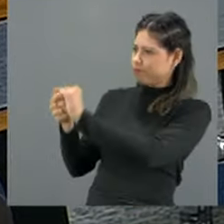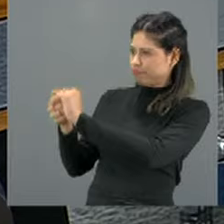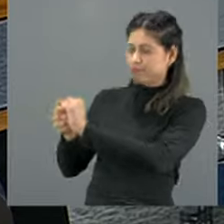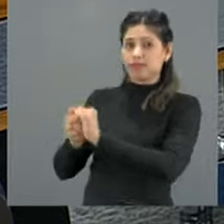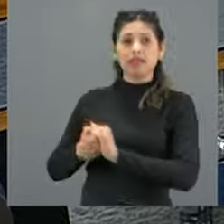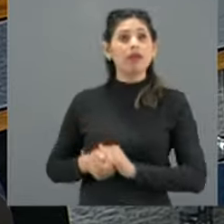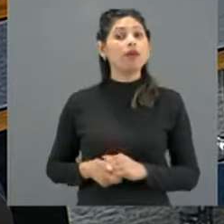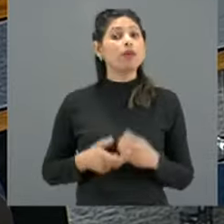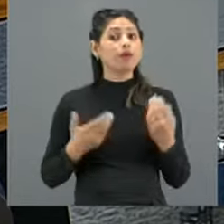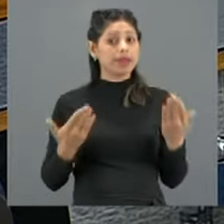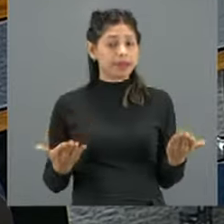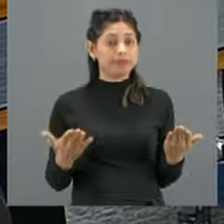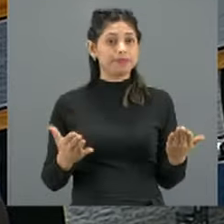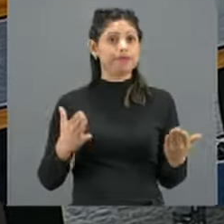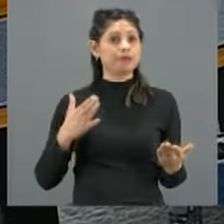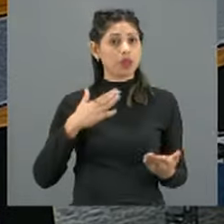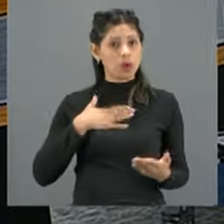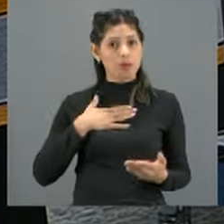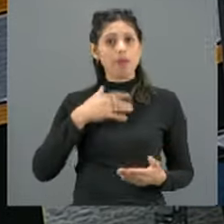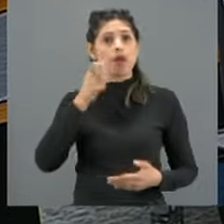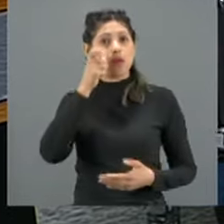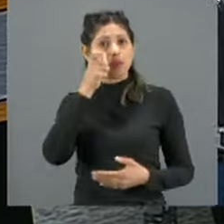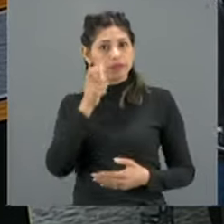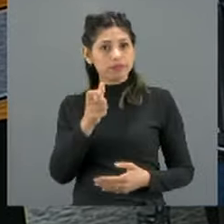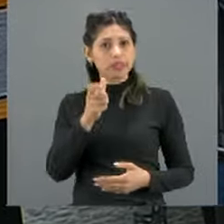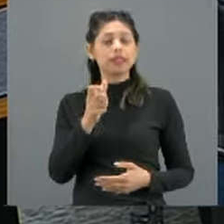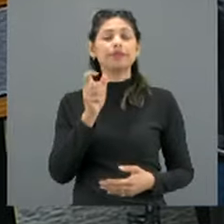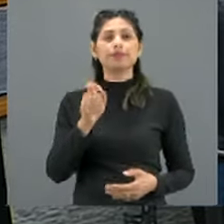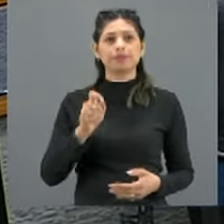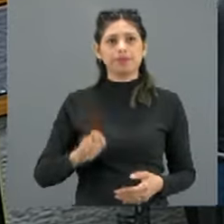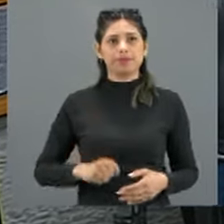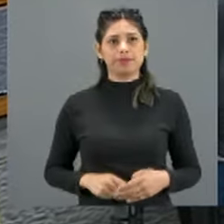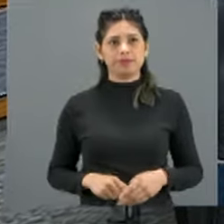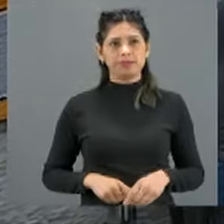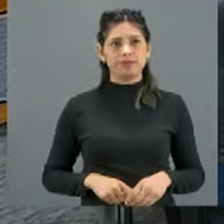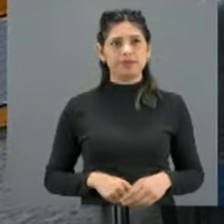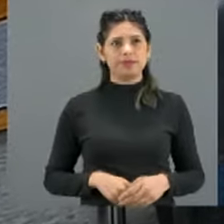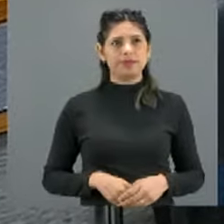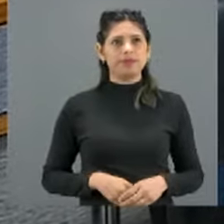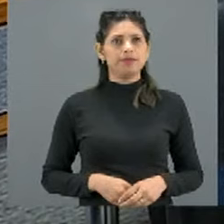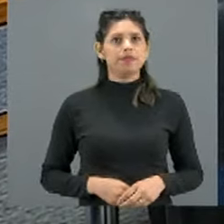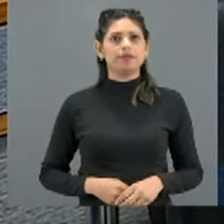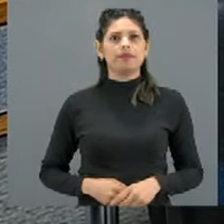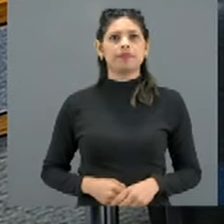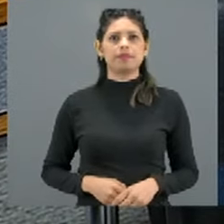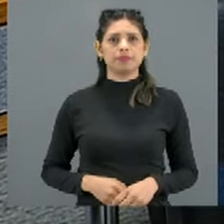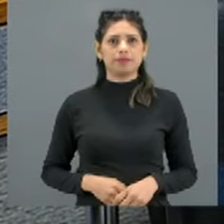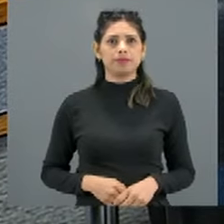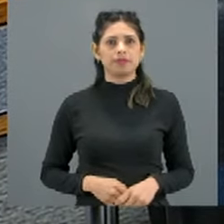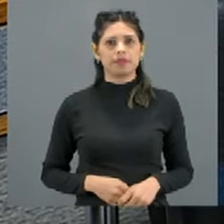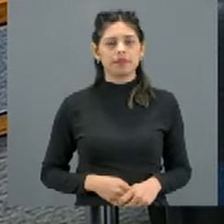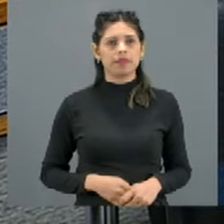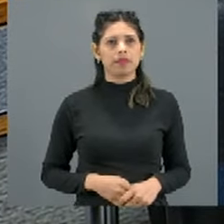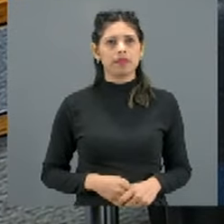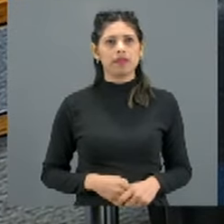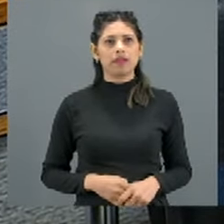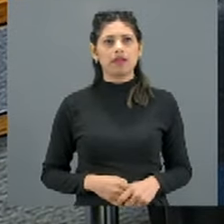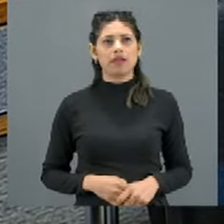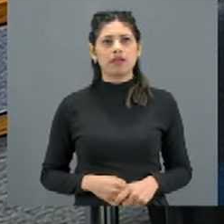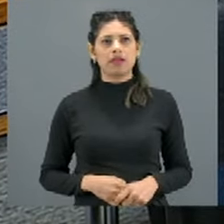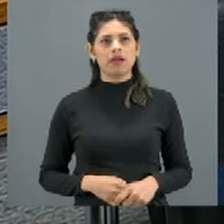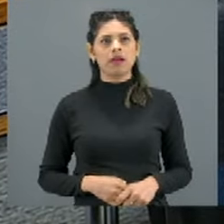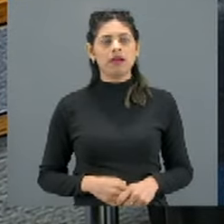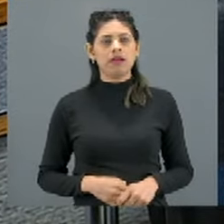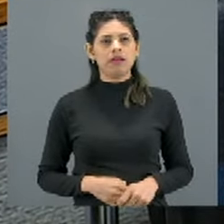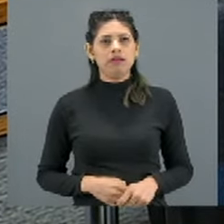A nossa intenção, senador, foi justamente, em várias audiências, eu como secretário da